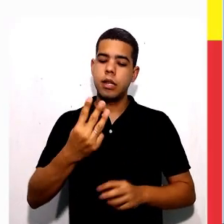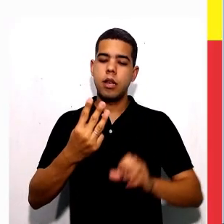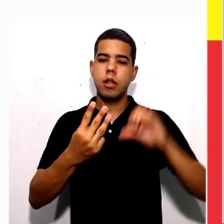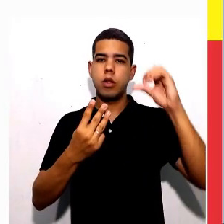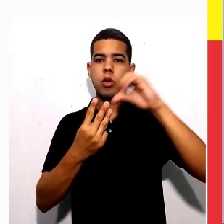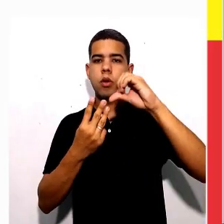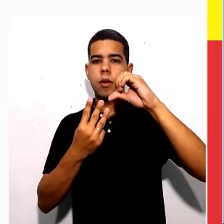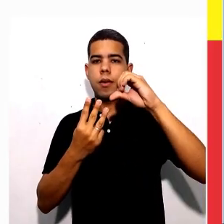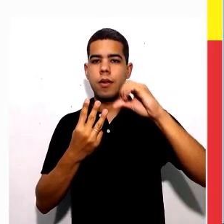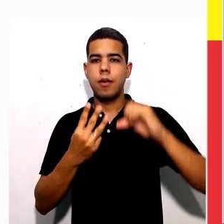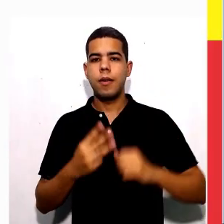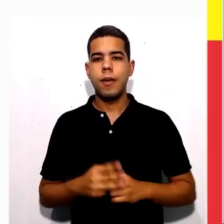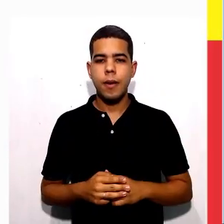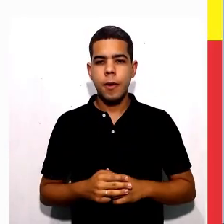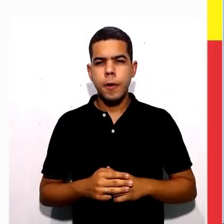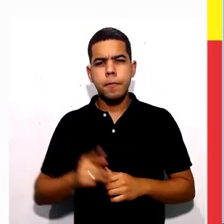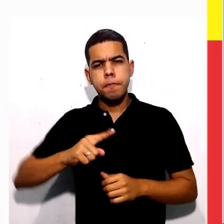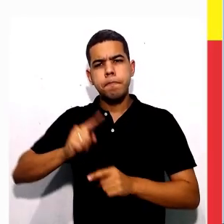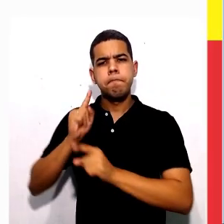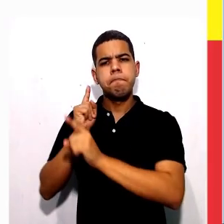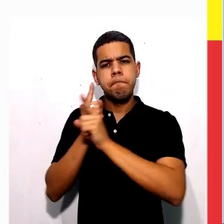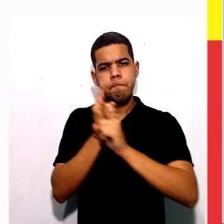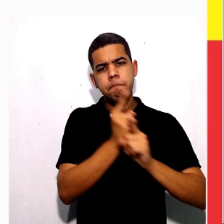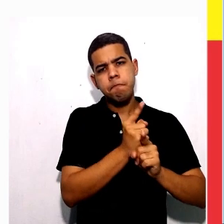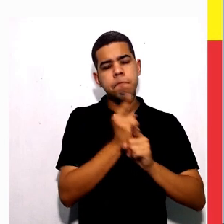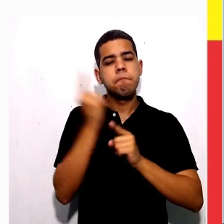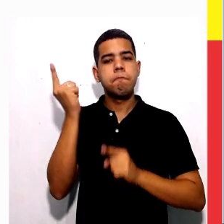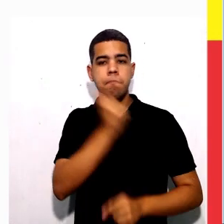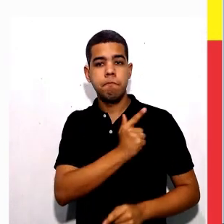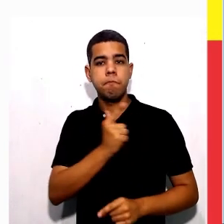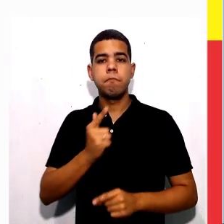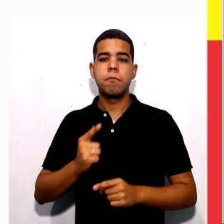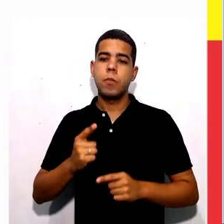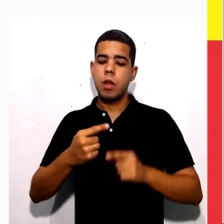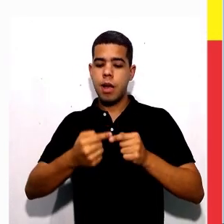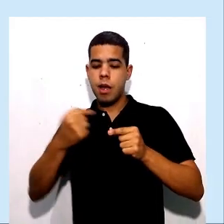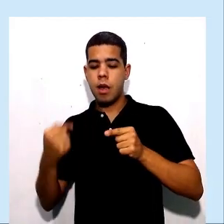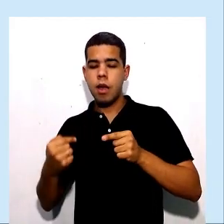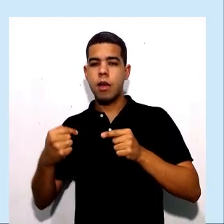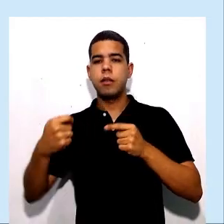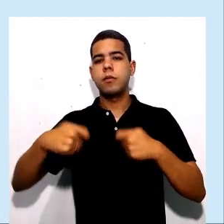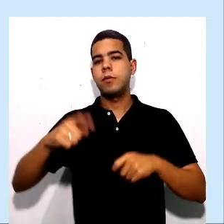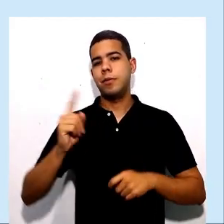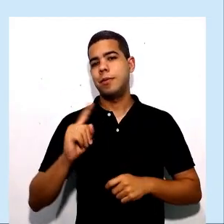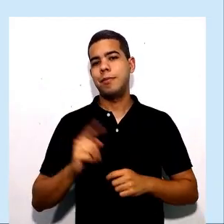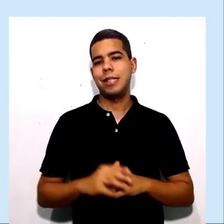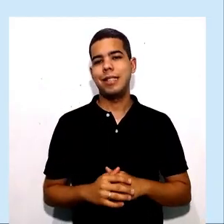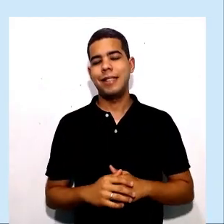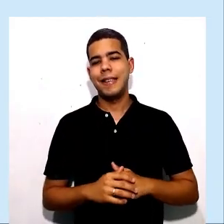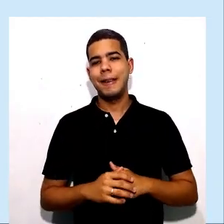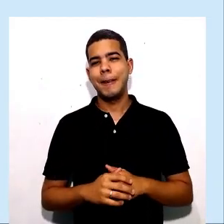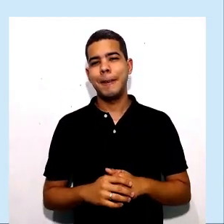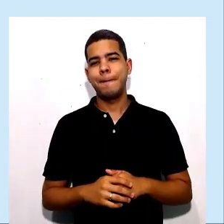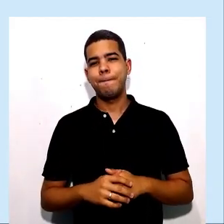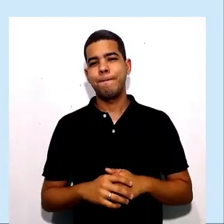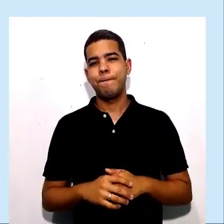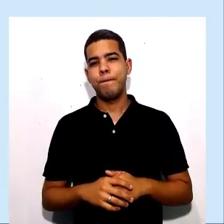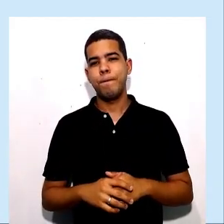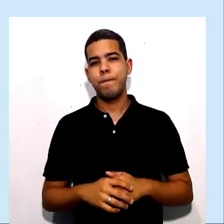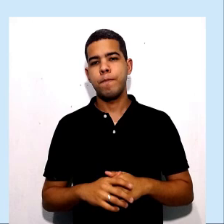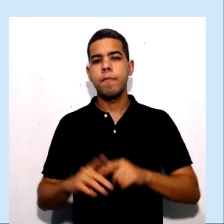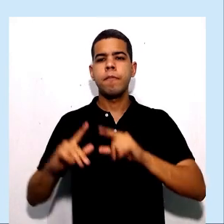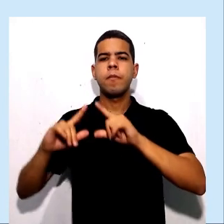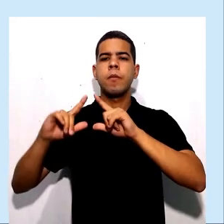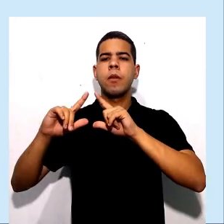podemos encontrar qualquer termo sem precisar do anterior. Então, é não recursiva. Ok? Então, ó, o